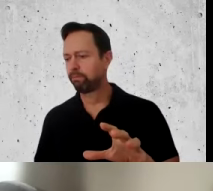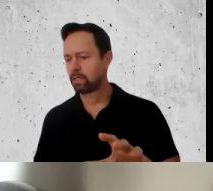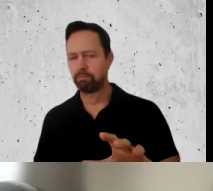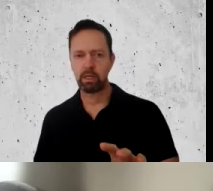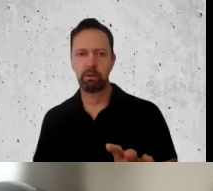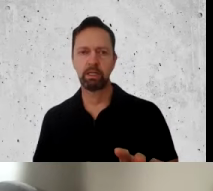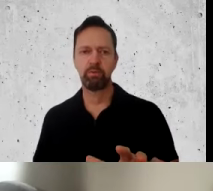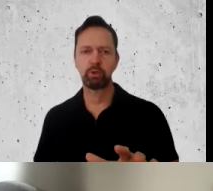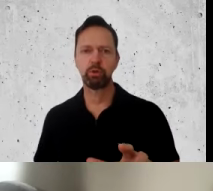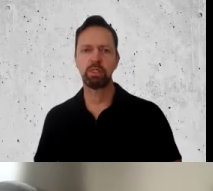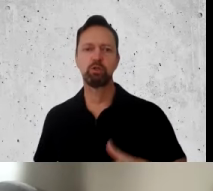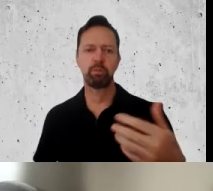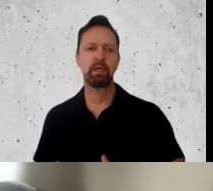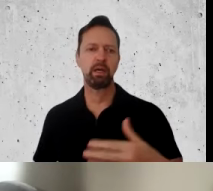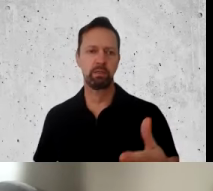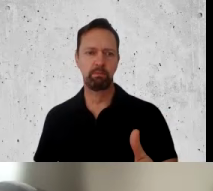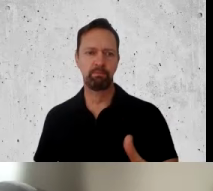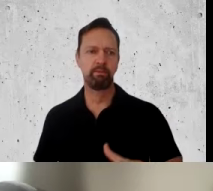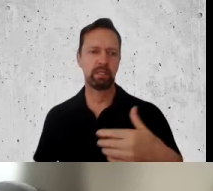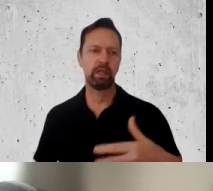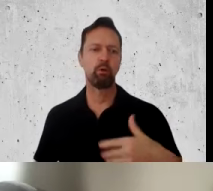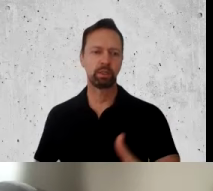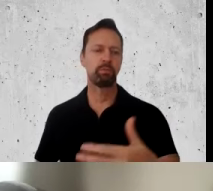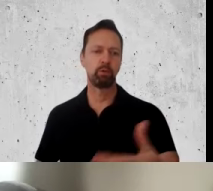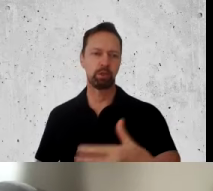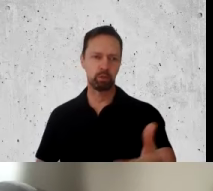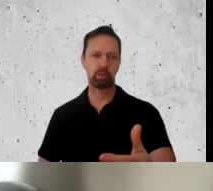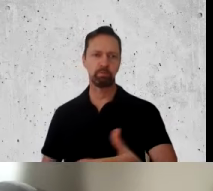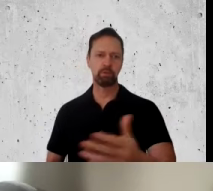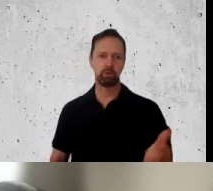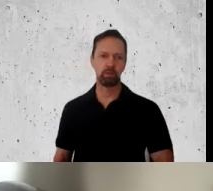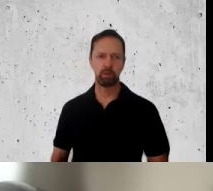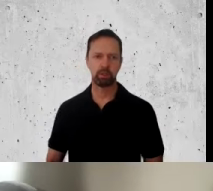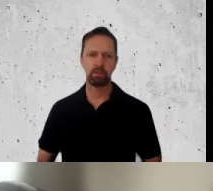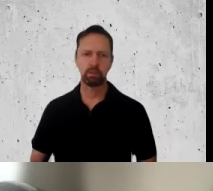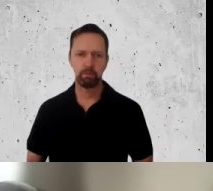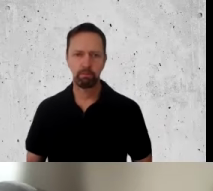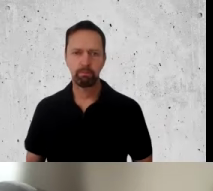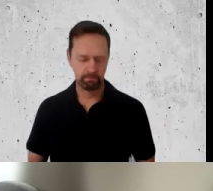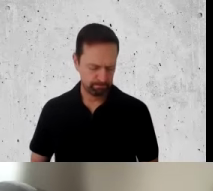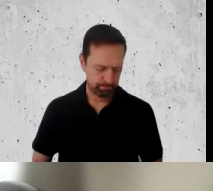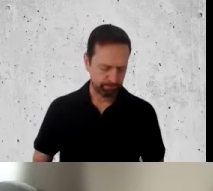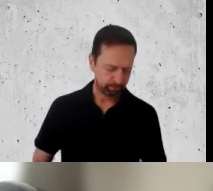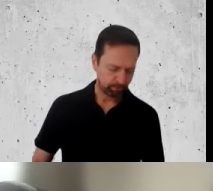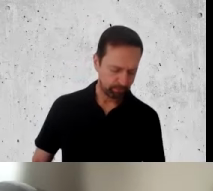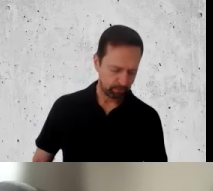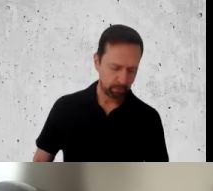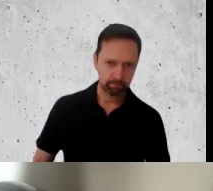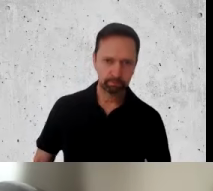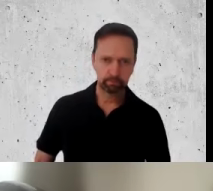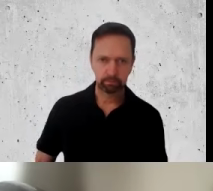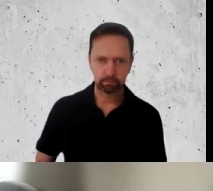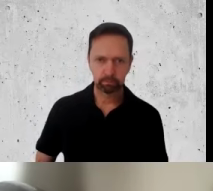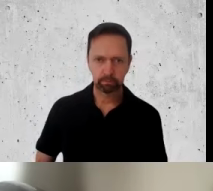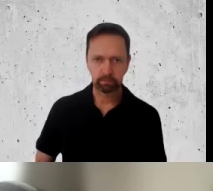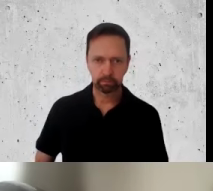Tentem fazer relativamente conciso, porque daí, para ver se tem outras perguntas de outras pessoas depois. Beleza. O Alan, eu vou